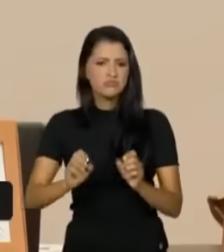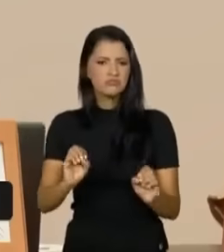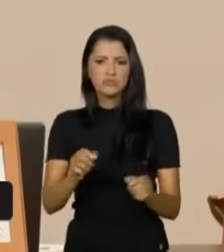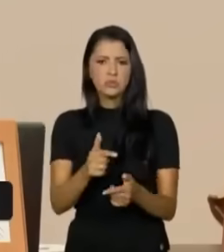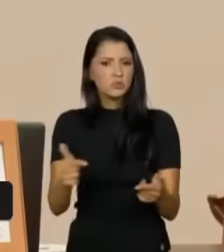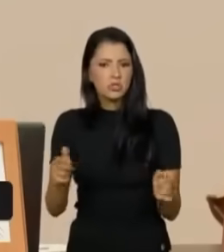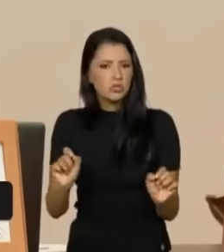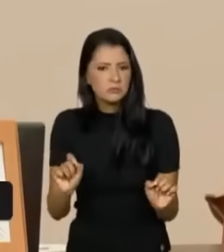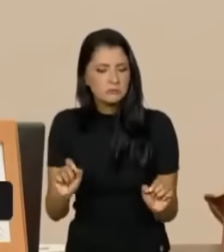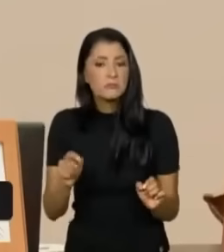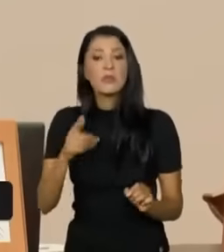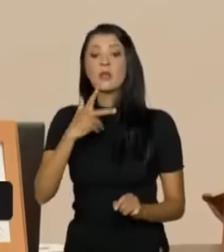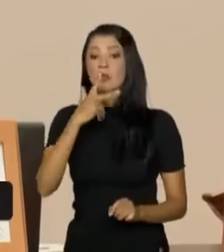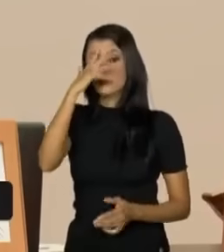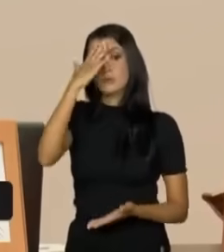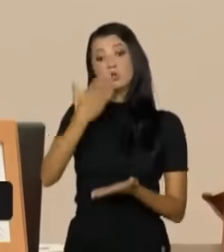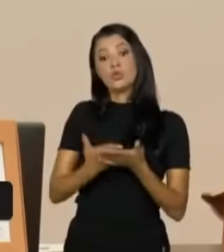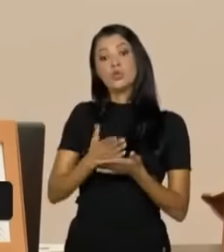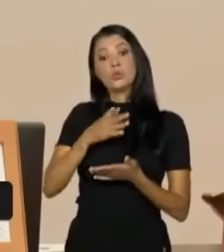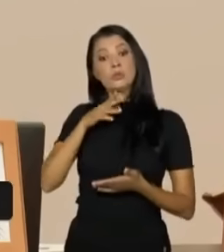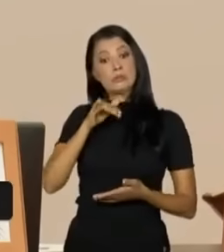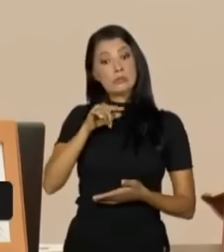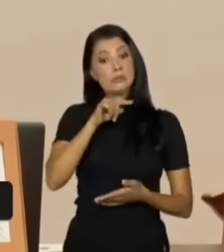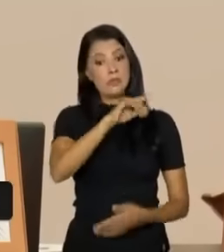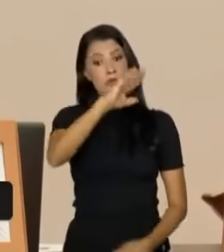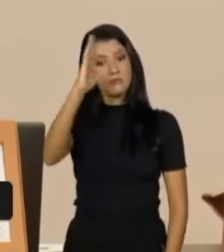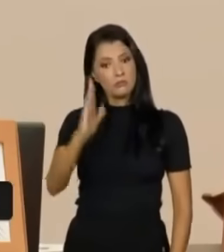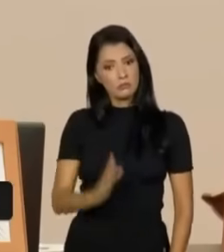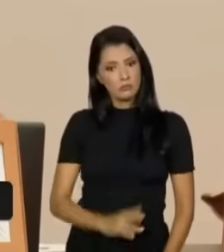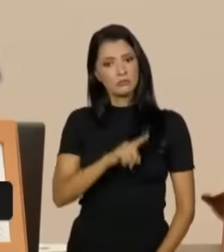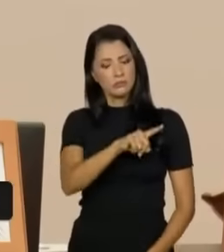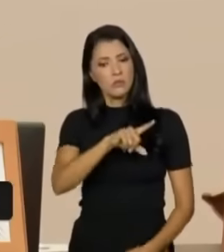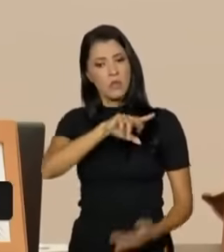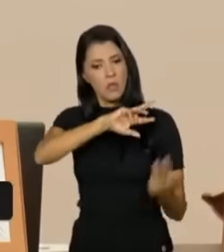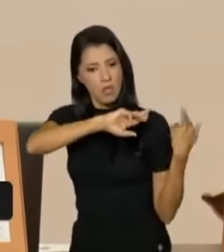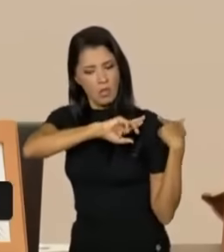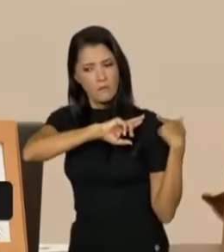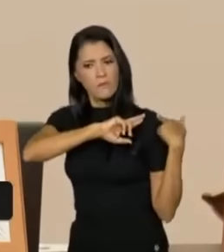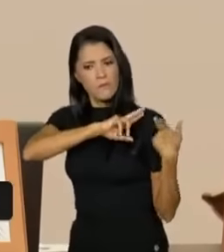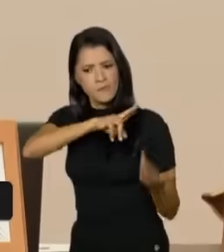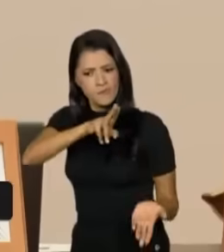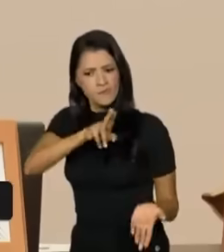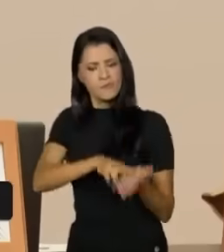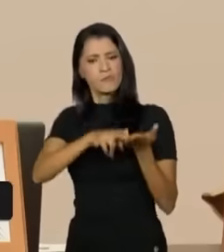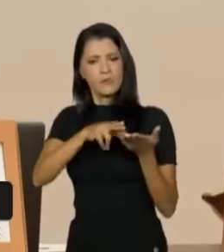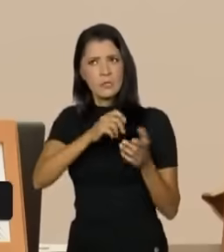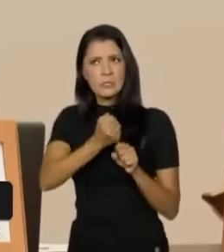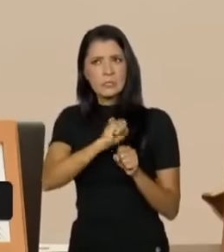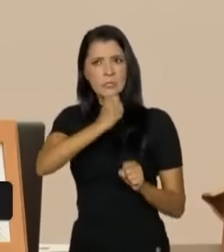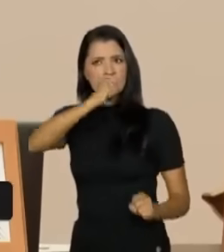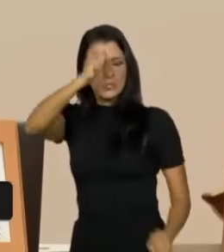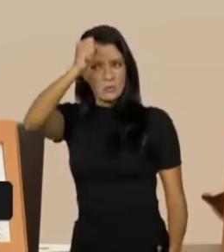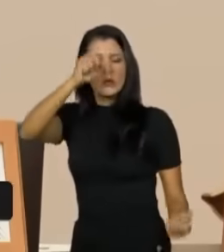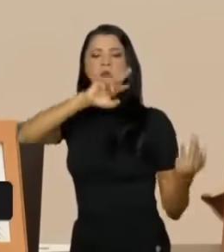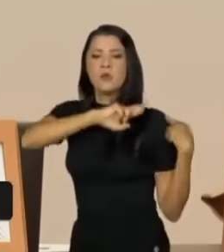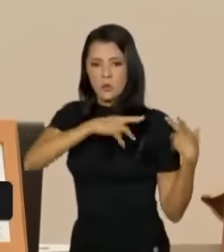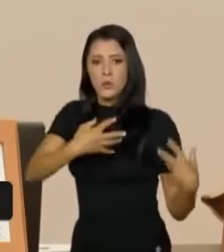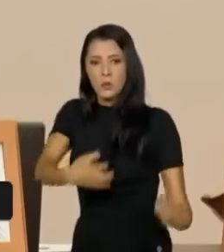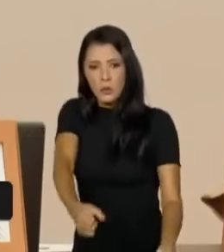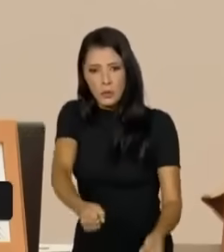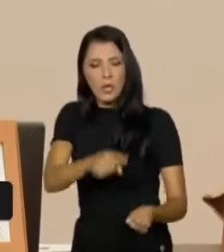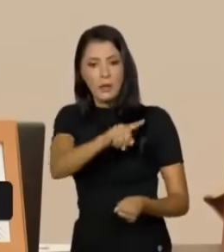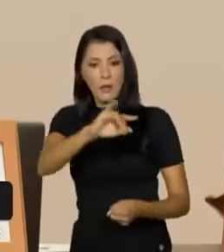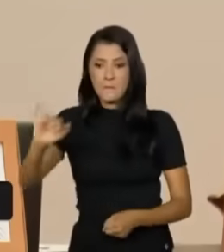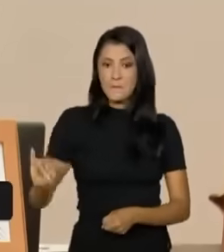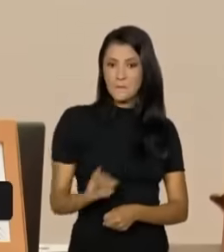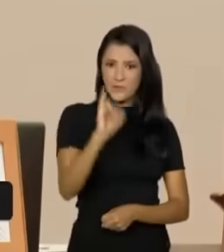Eu acho que se o Brasil assumir a responsabilidade pelo tamanho que tem e pela importância que